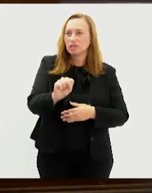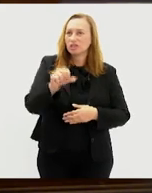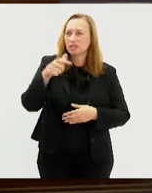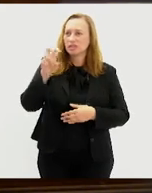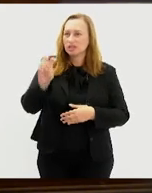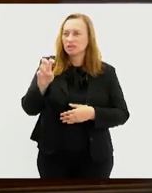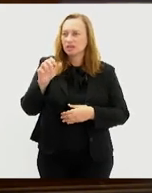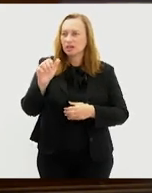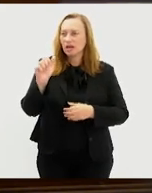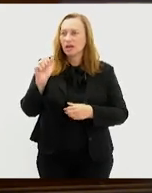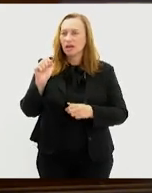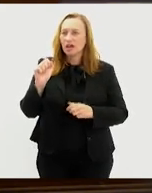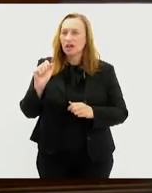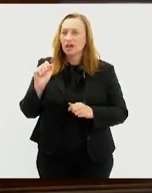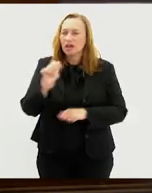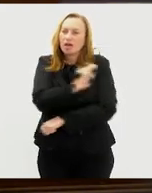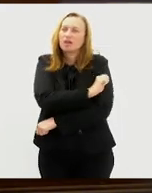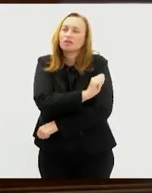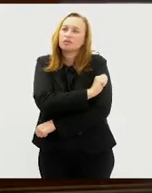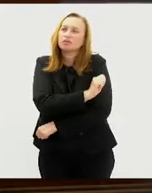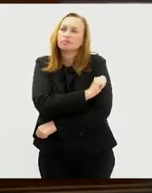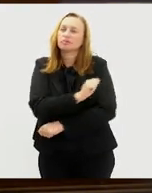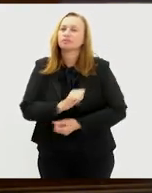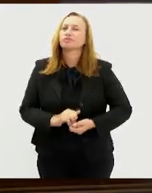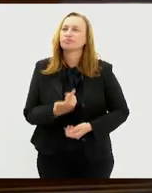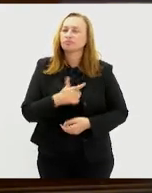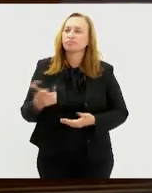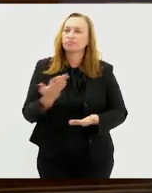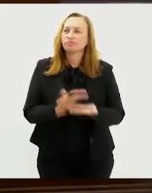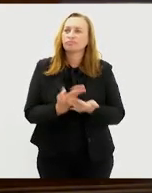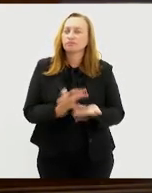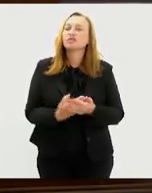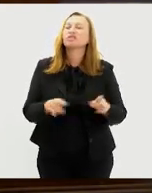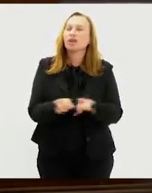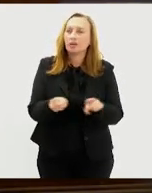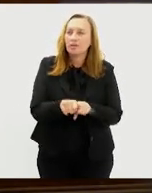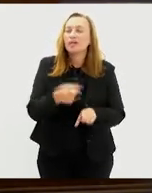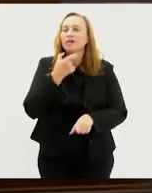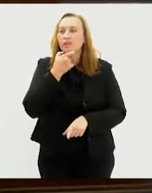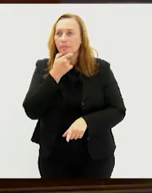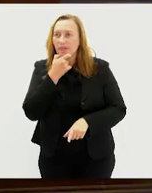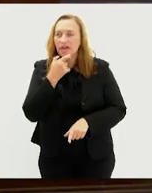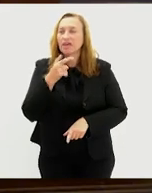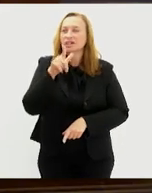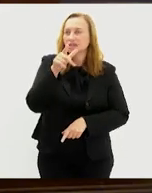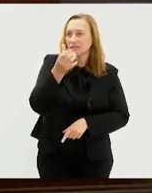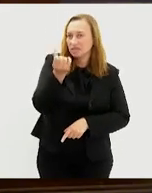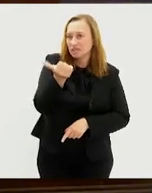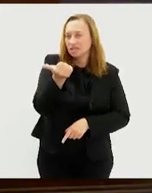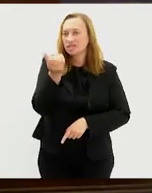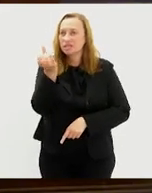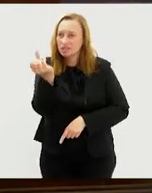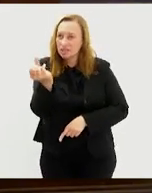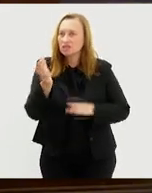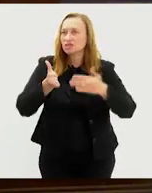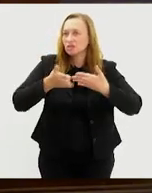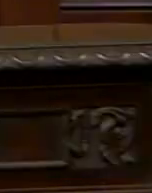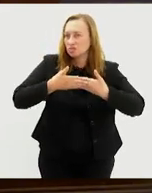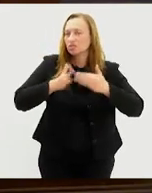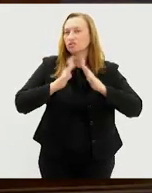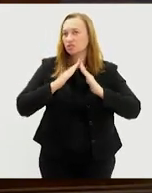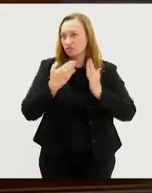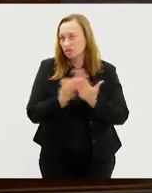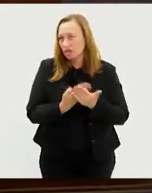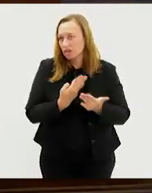aula e na região da Penha senhor presidente foram 16 escolas que foram fechadas afetando